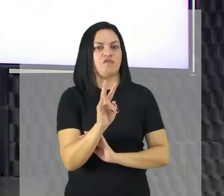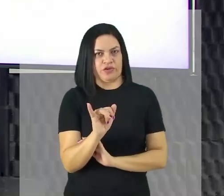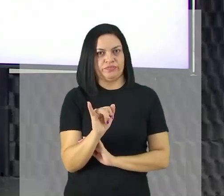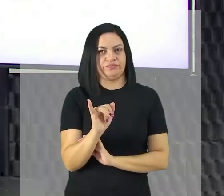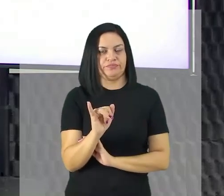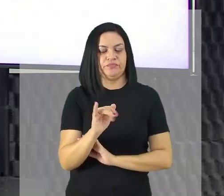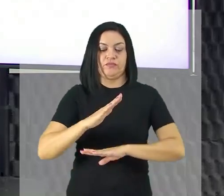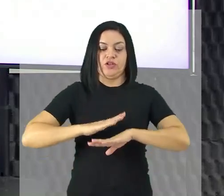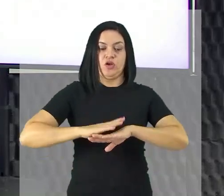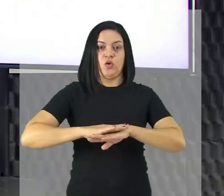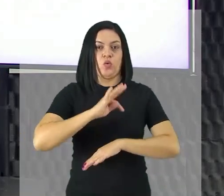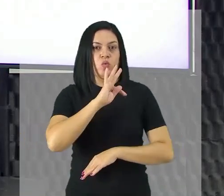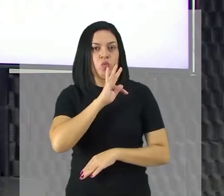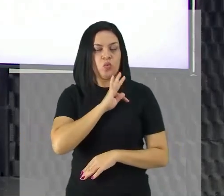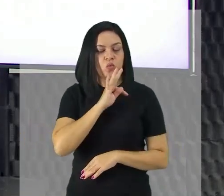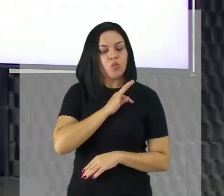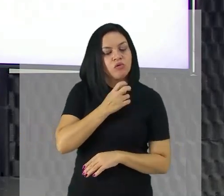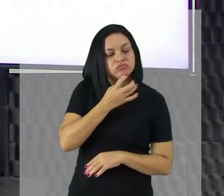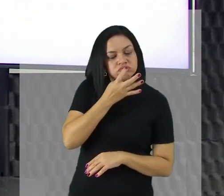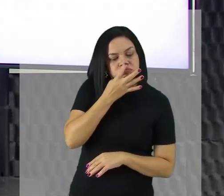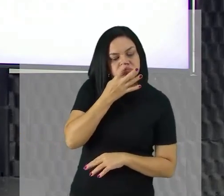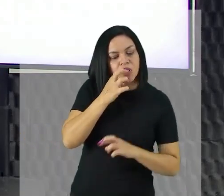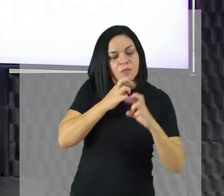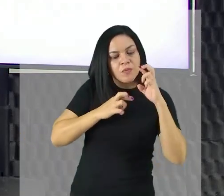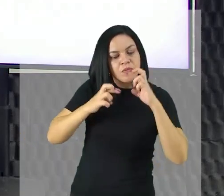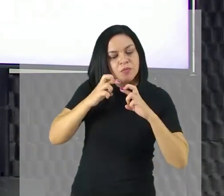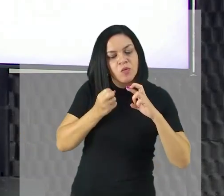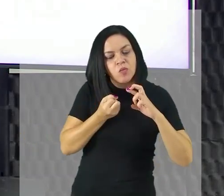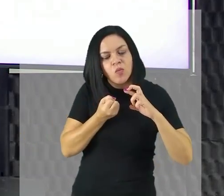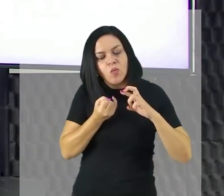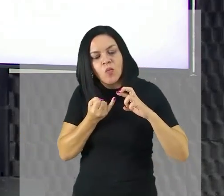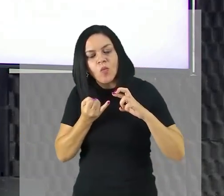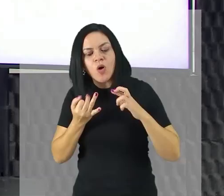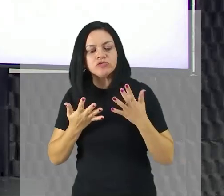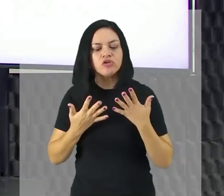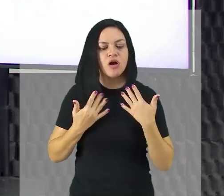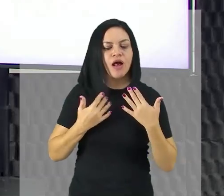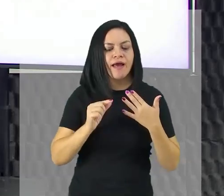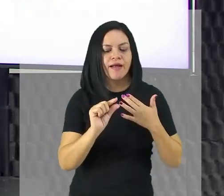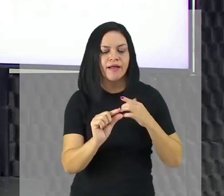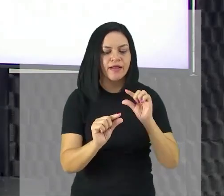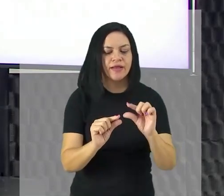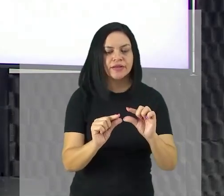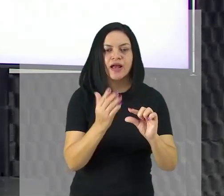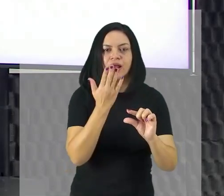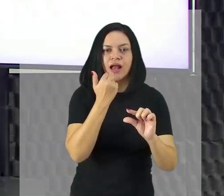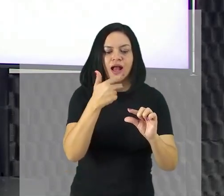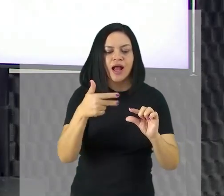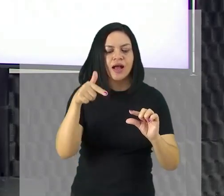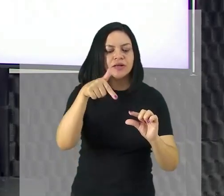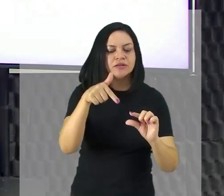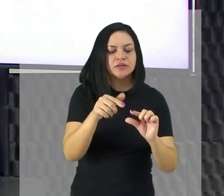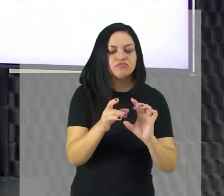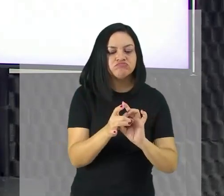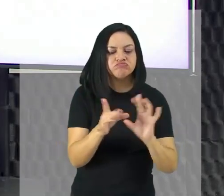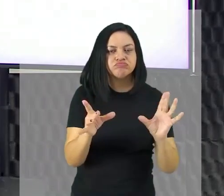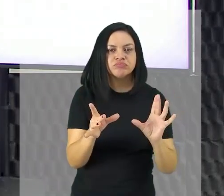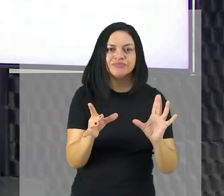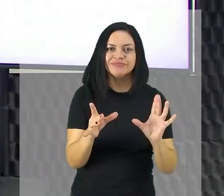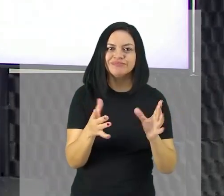O técnico calculou a quantidade de calor que cada grama de alimento libera. Para